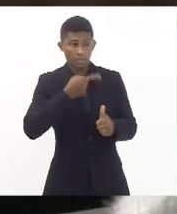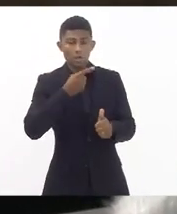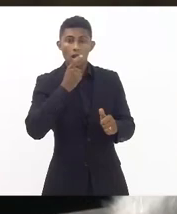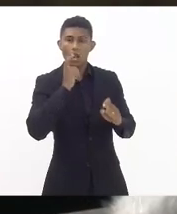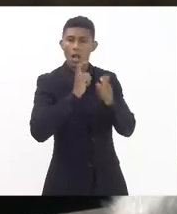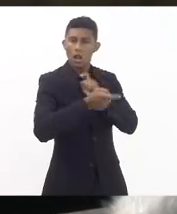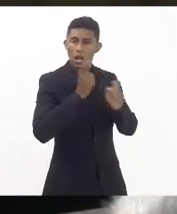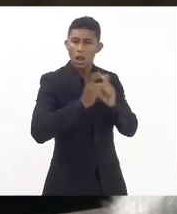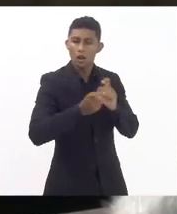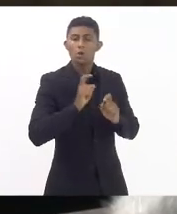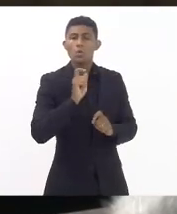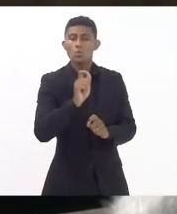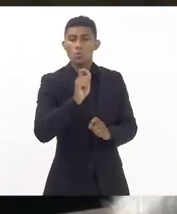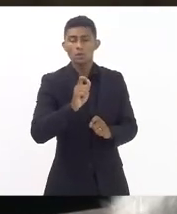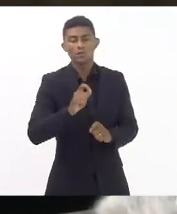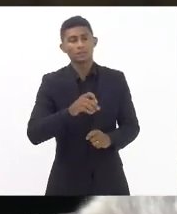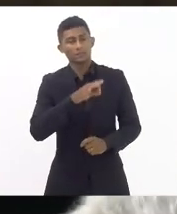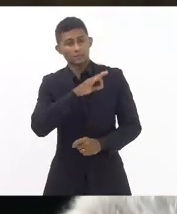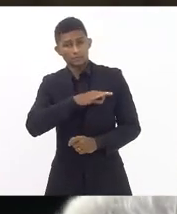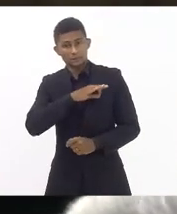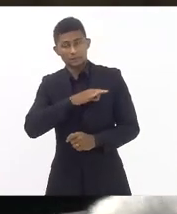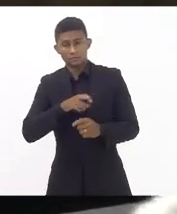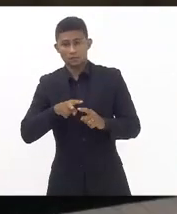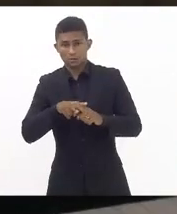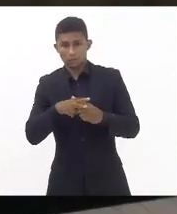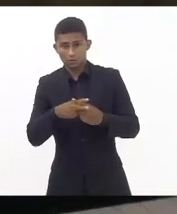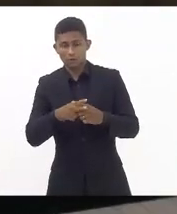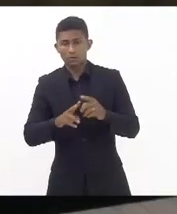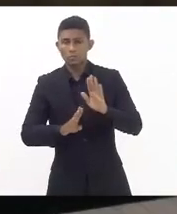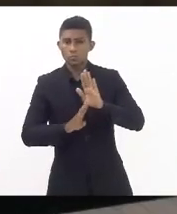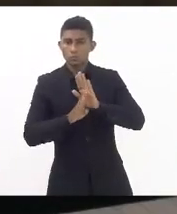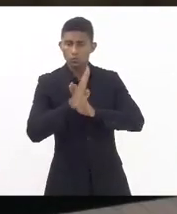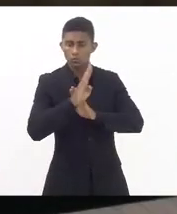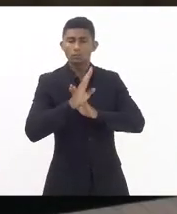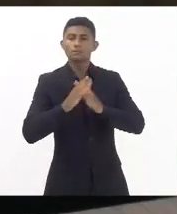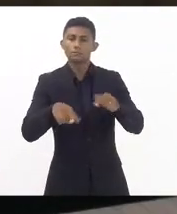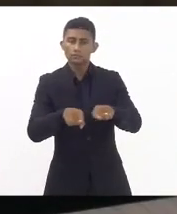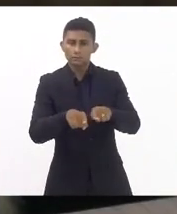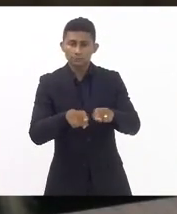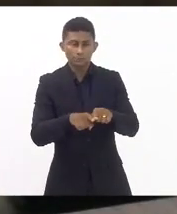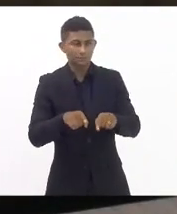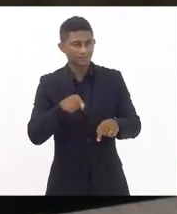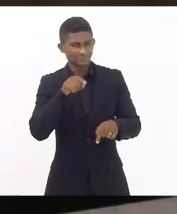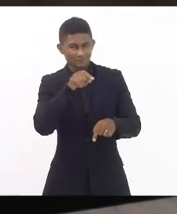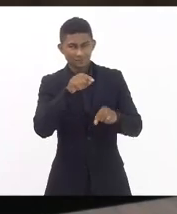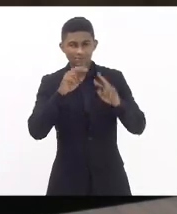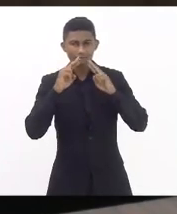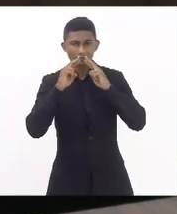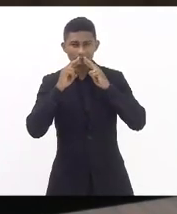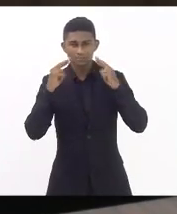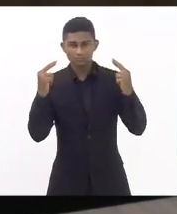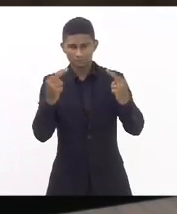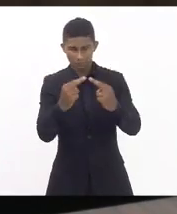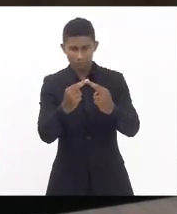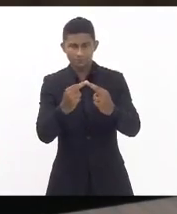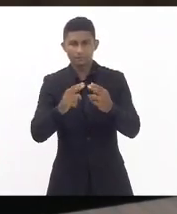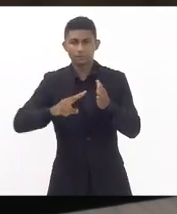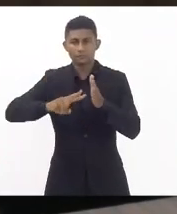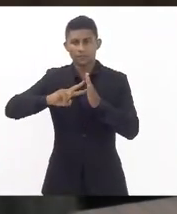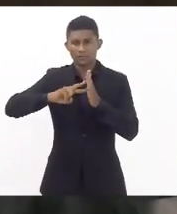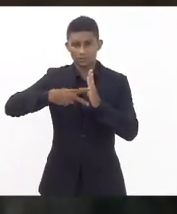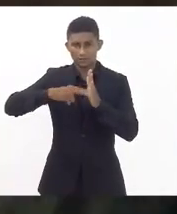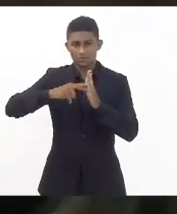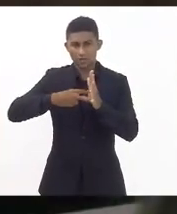do reajuste e, na mesa de negociações, os